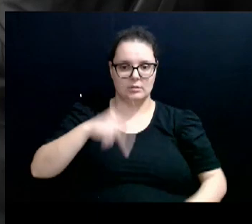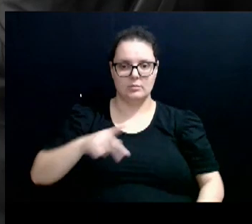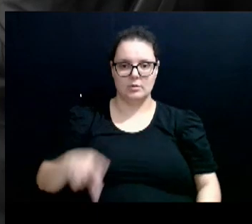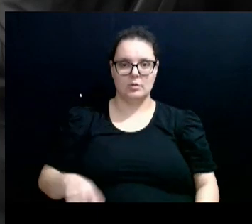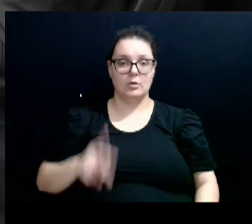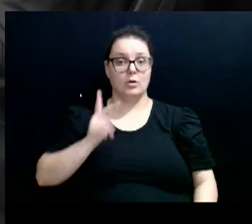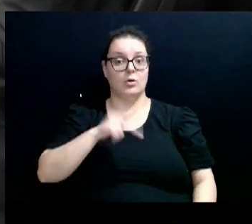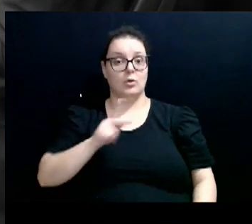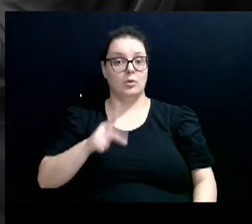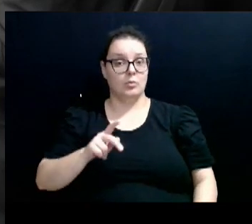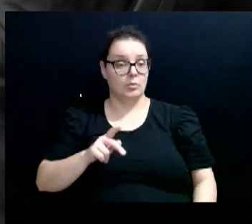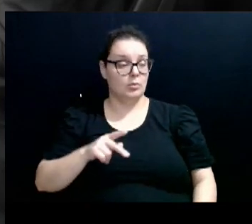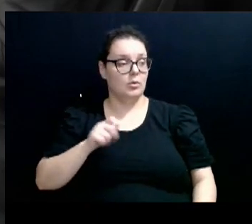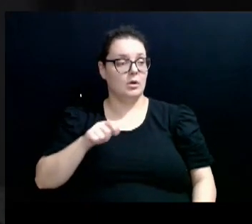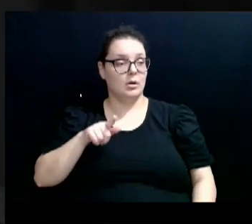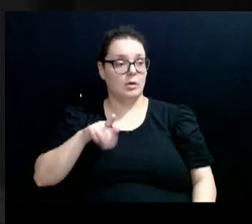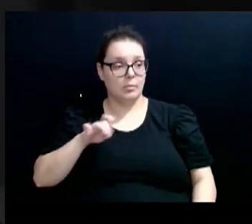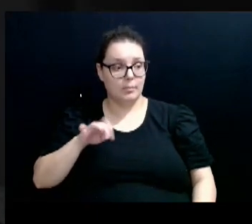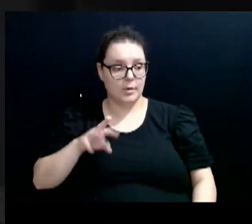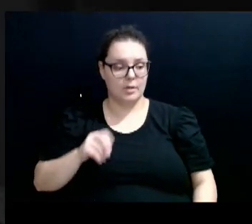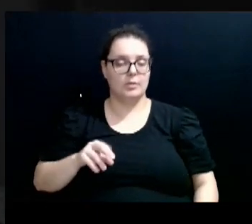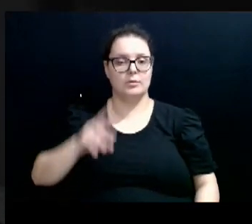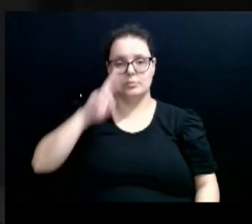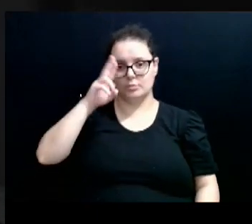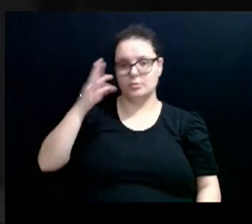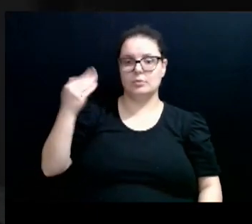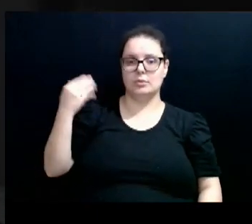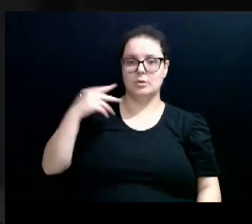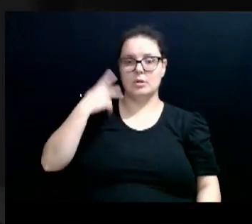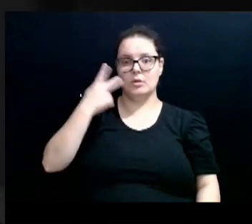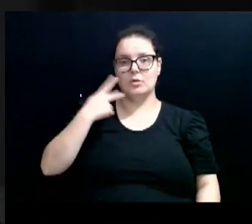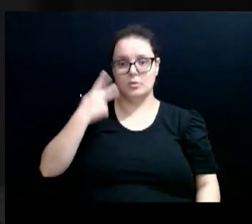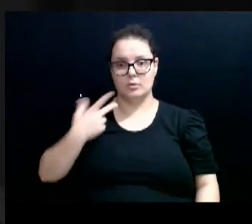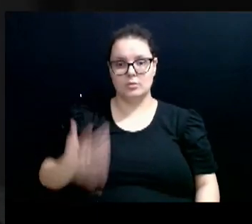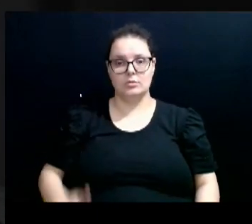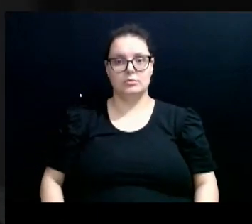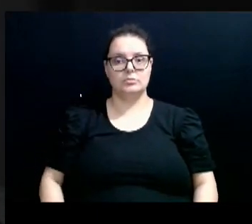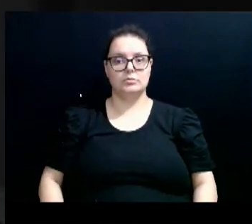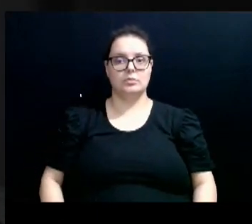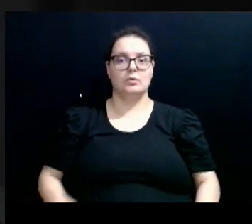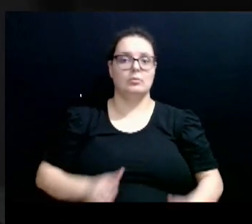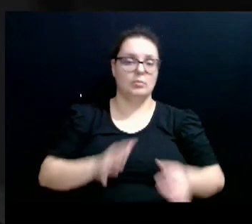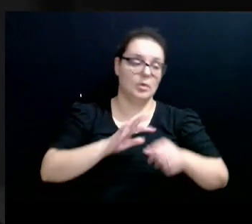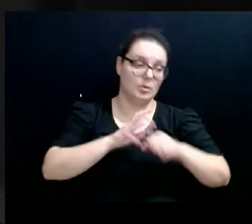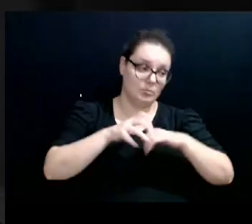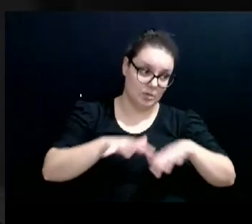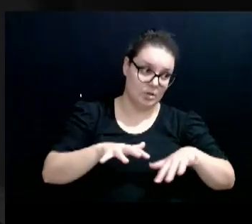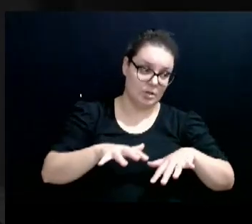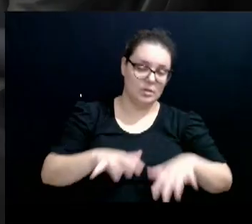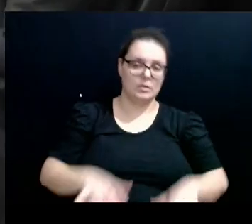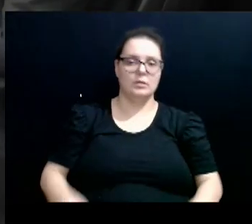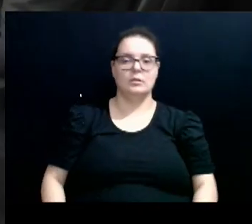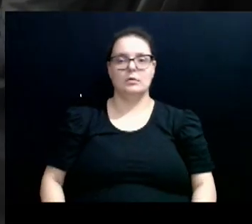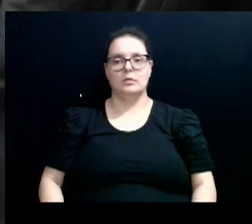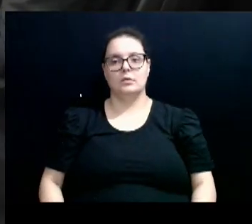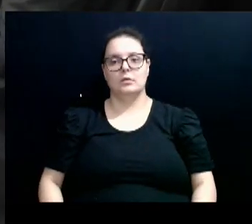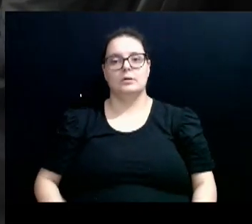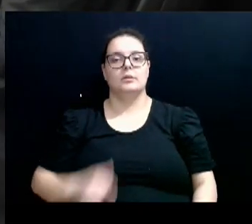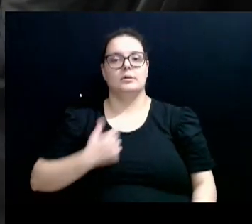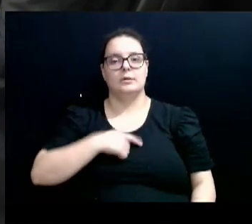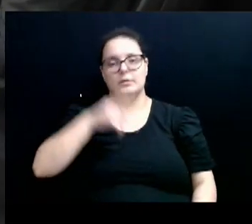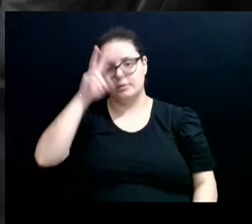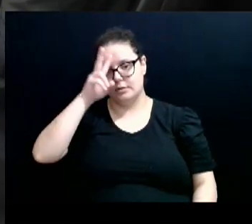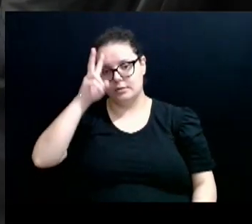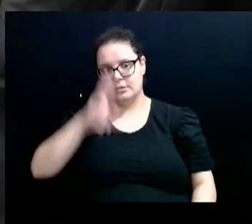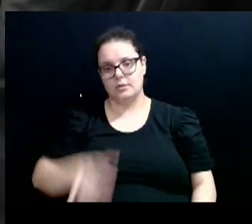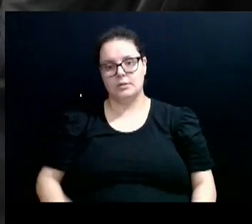senhor estava como vereador, inclusive durante a pandemia da Covid-19, e a gente lembra, eu gosto de reforçar que aquele